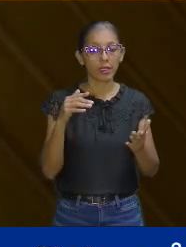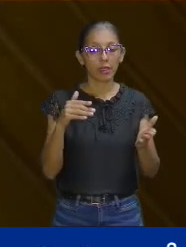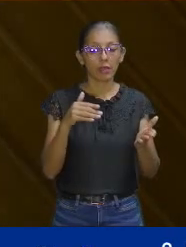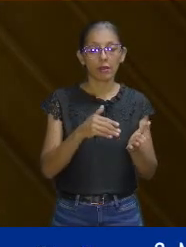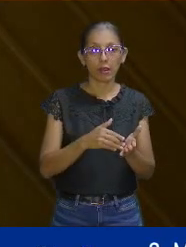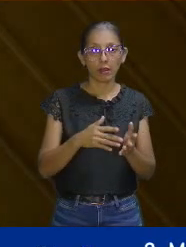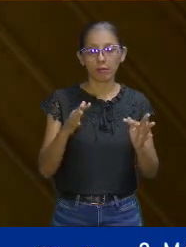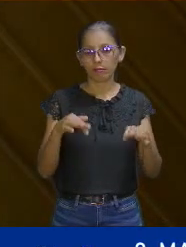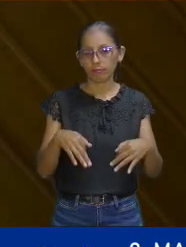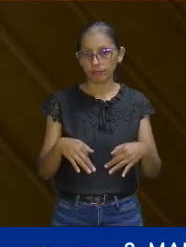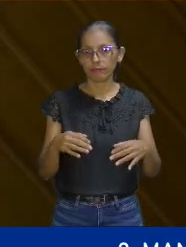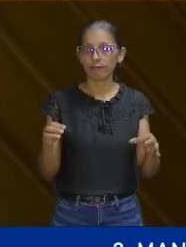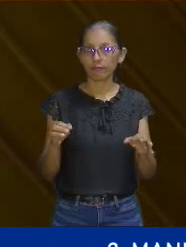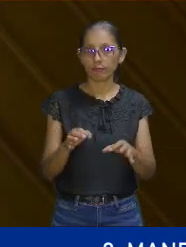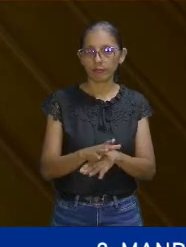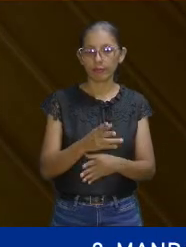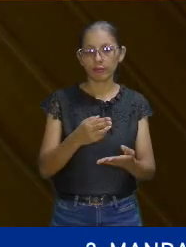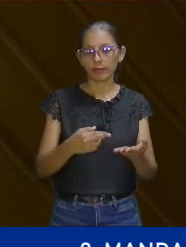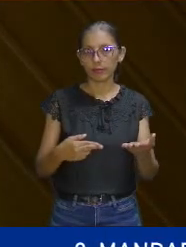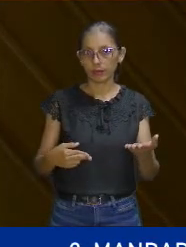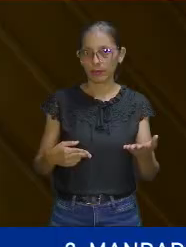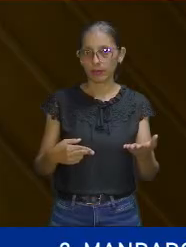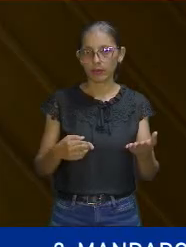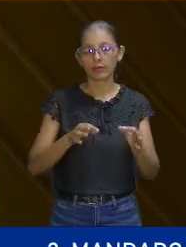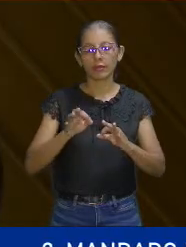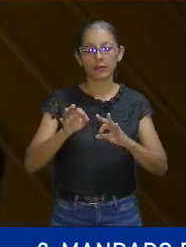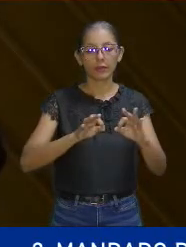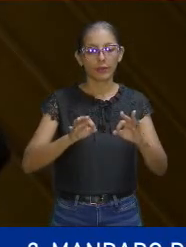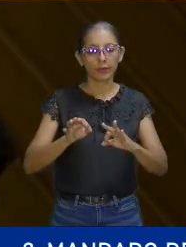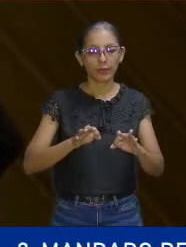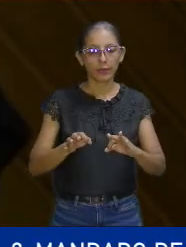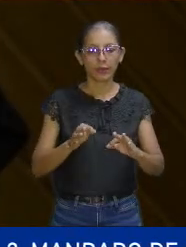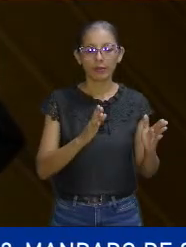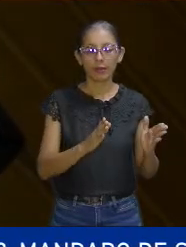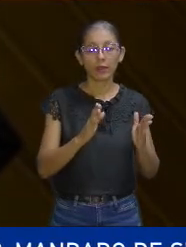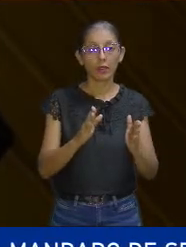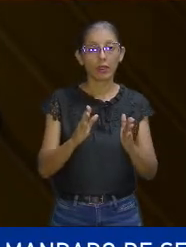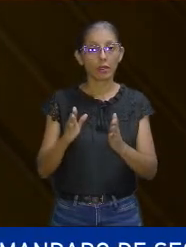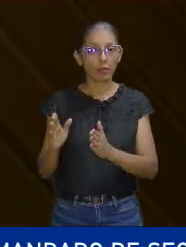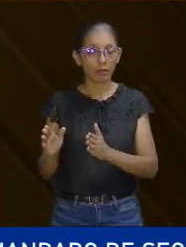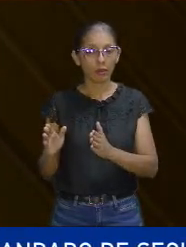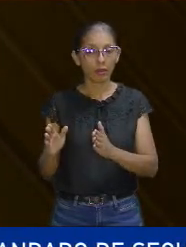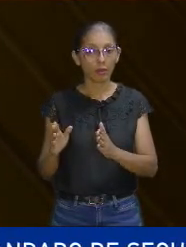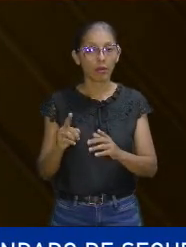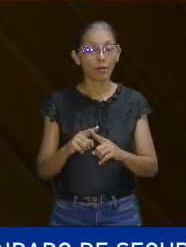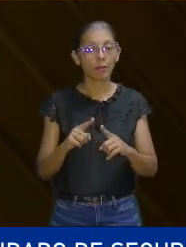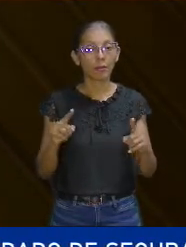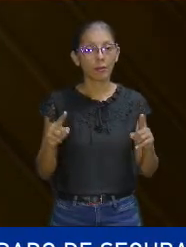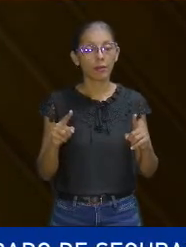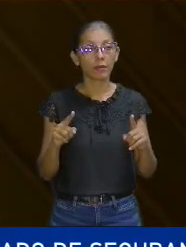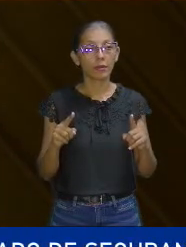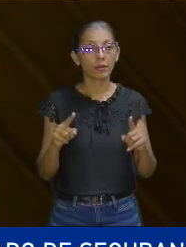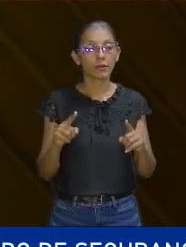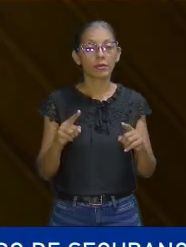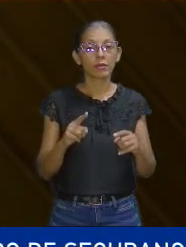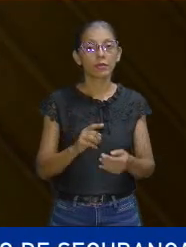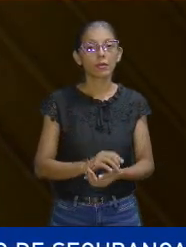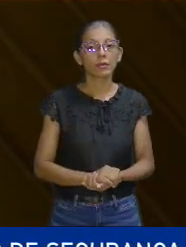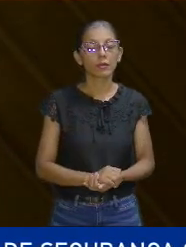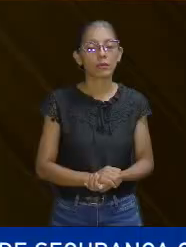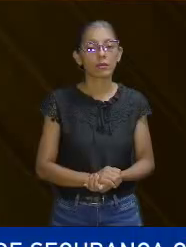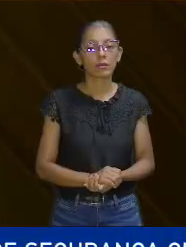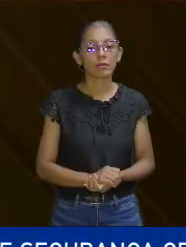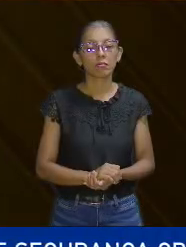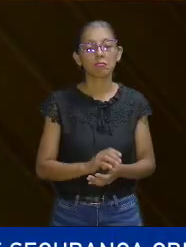apurações preliminares. Isso quer dizer que, pelo fato de não se ter ainda instaurado o inquérito, não quer dizer